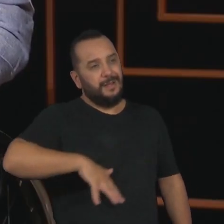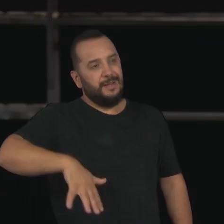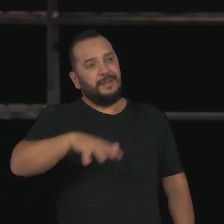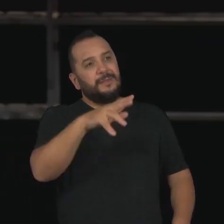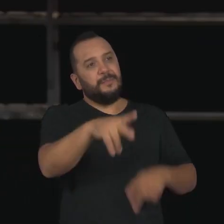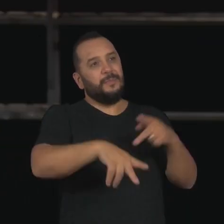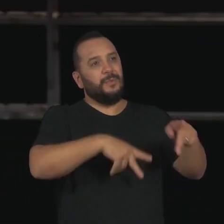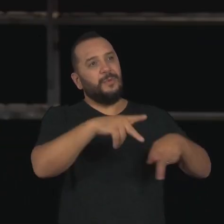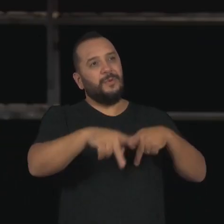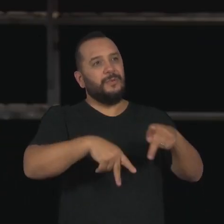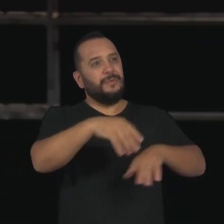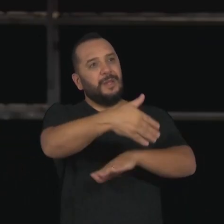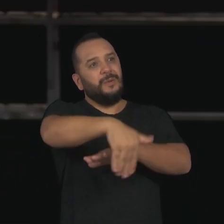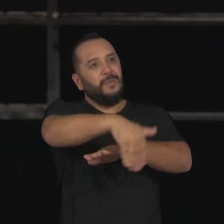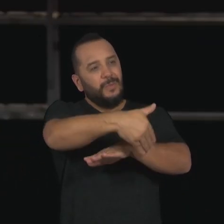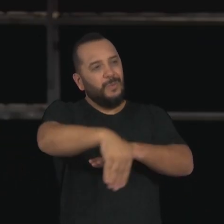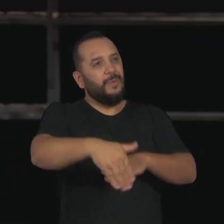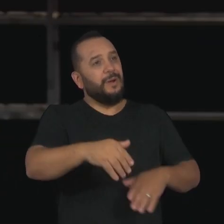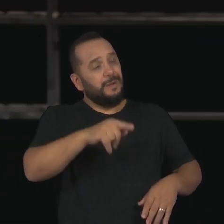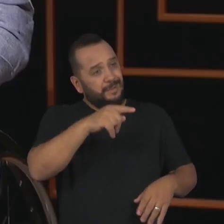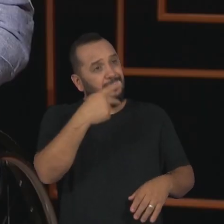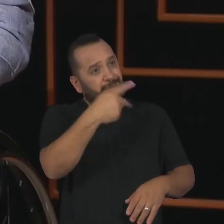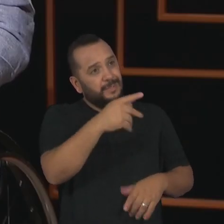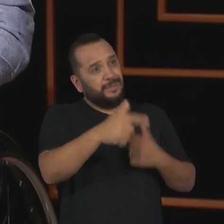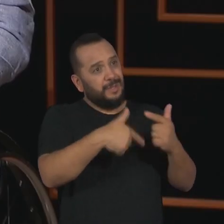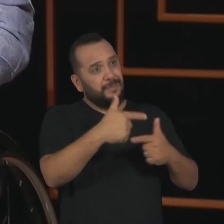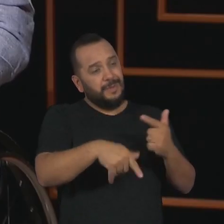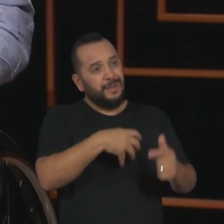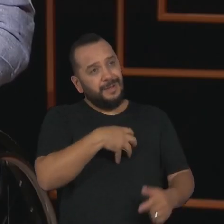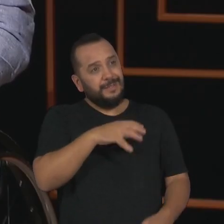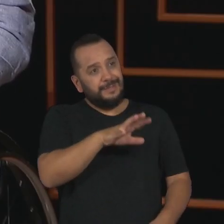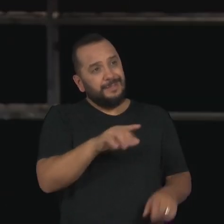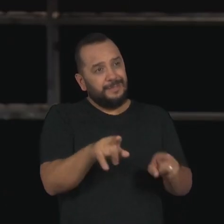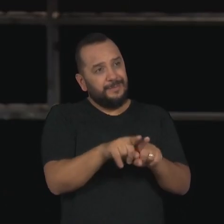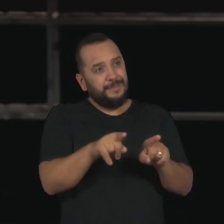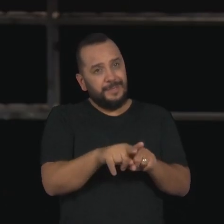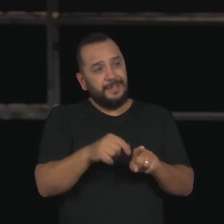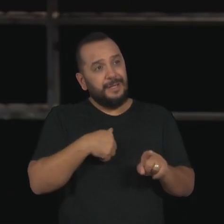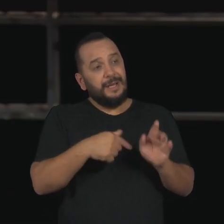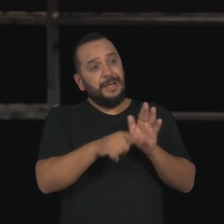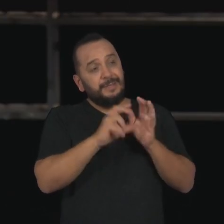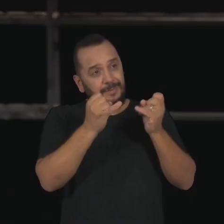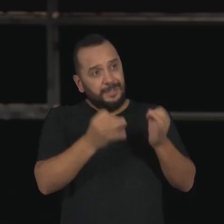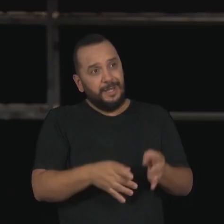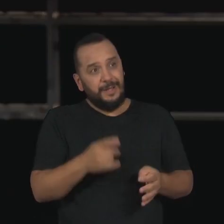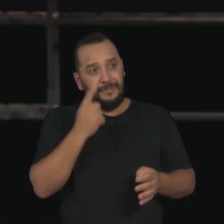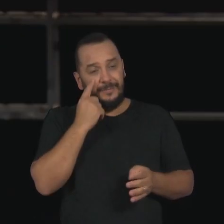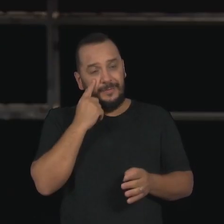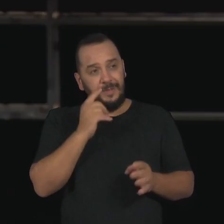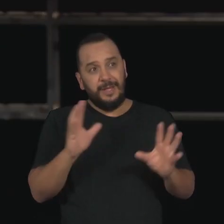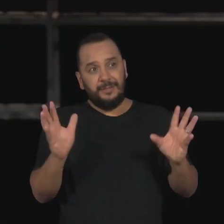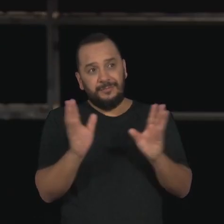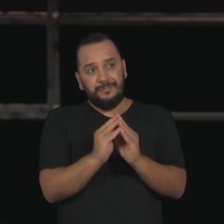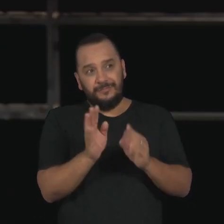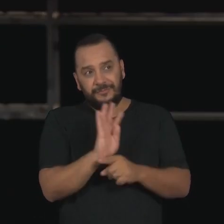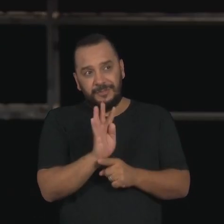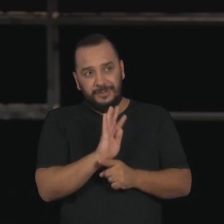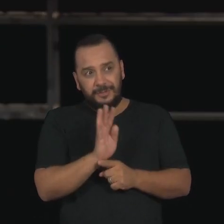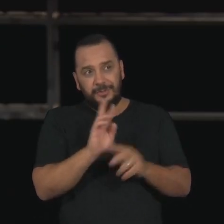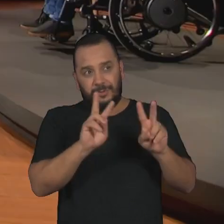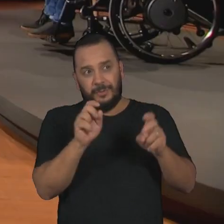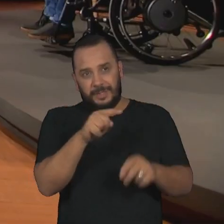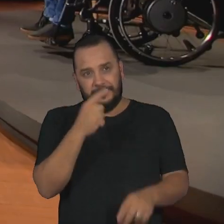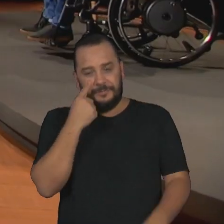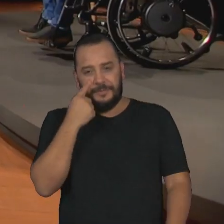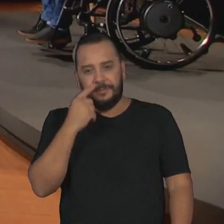Que é uma coisa que também faz parte do seu trabalho, sim, né? Sim. Mas antes da gente falar sobre isso, dá uma olhada no quadro que a gente produziu sobre esse